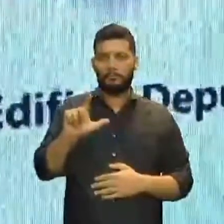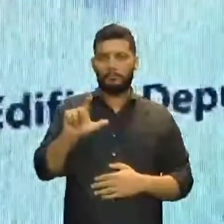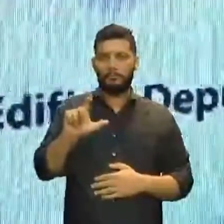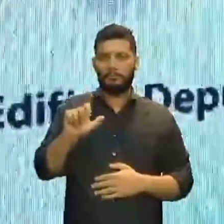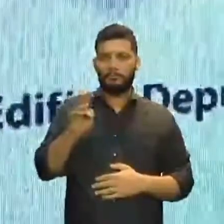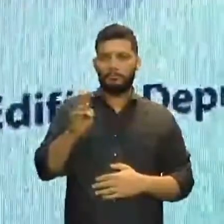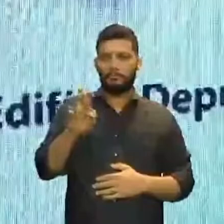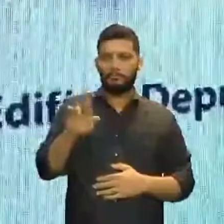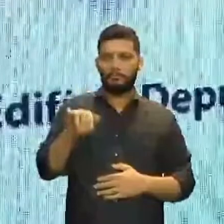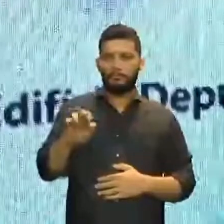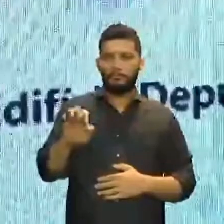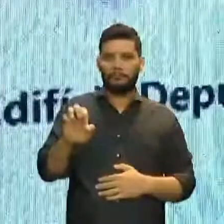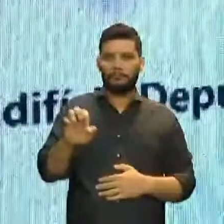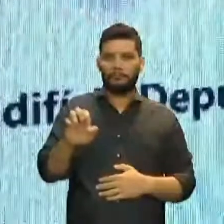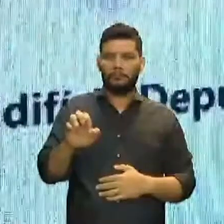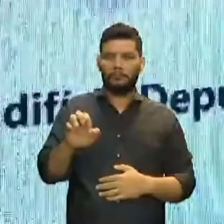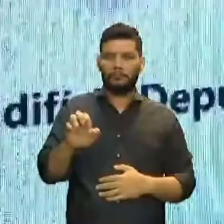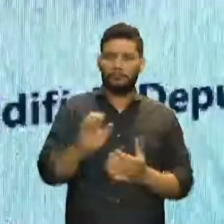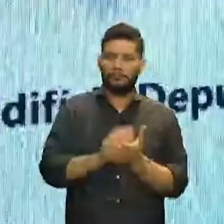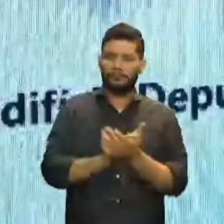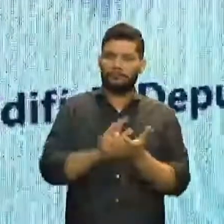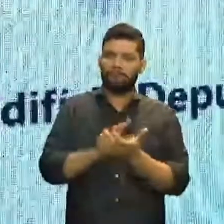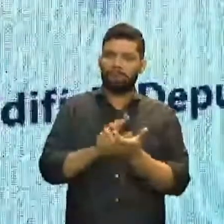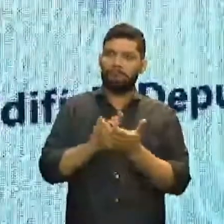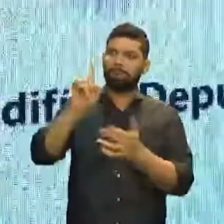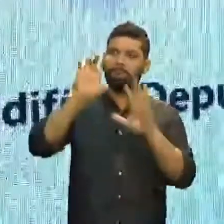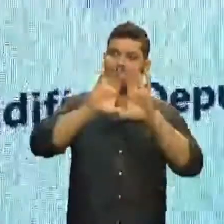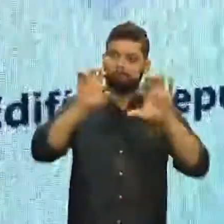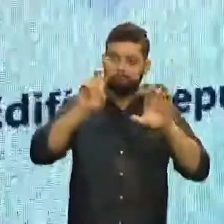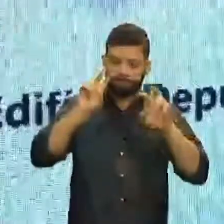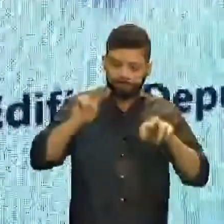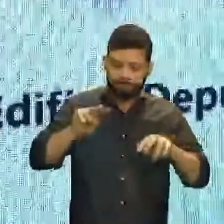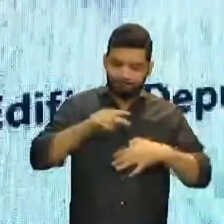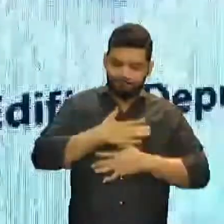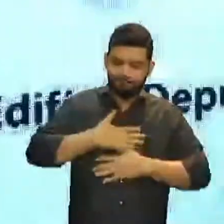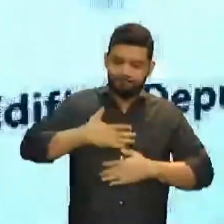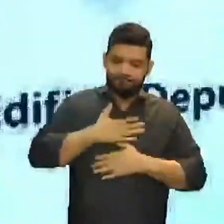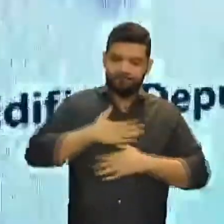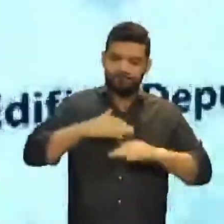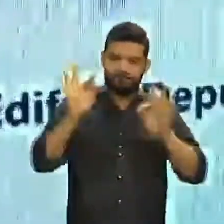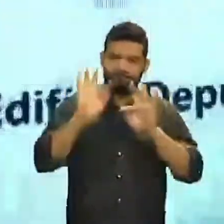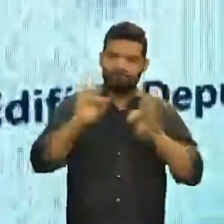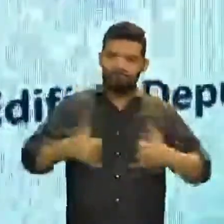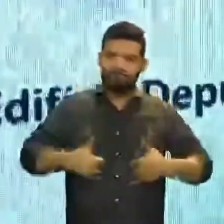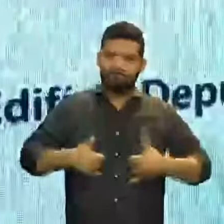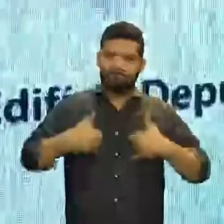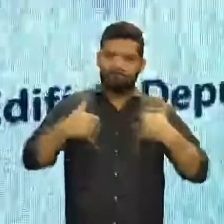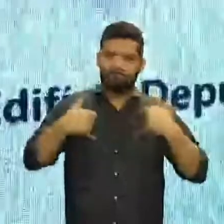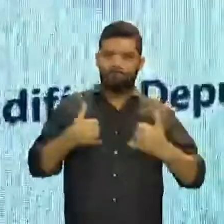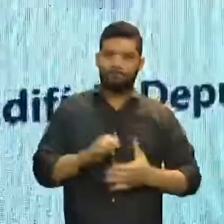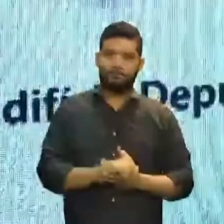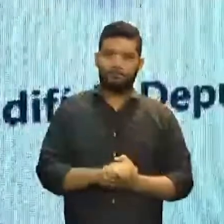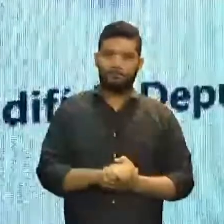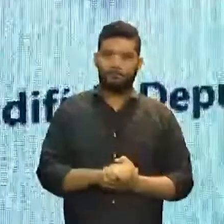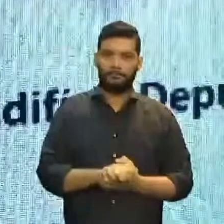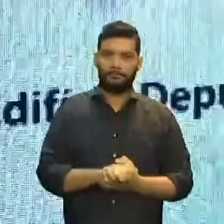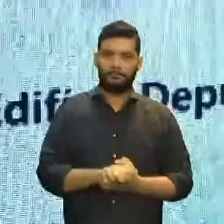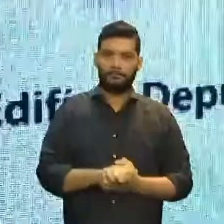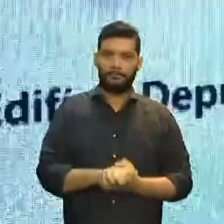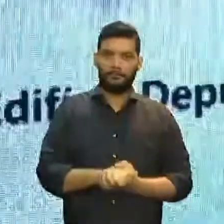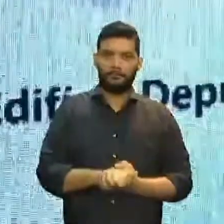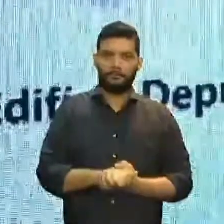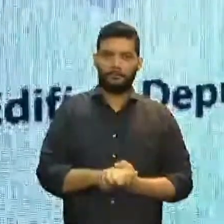quem aqui eu também quero pedir uma salva de palmas para ele, que lá de cima deve estar muito feliz, lá de cima deve estar